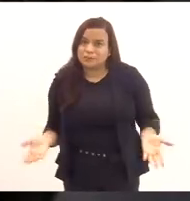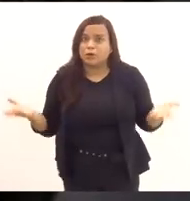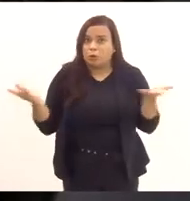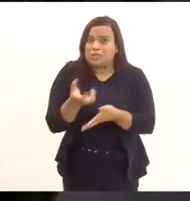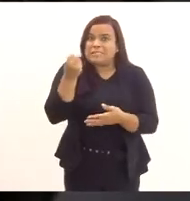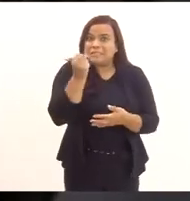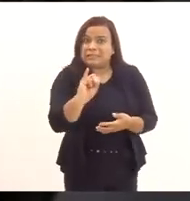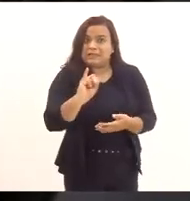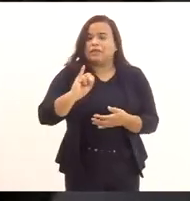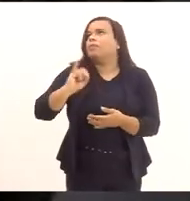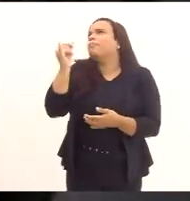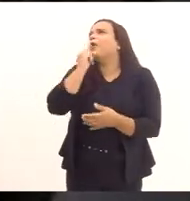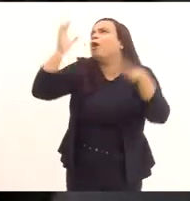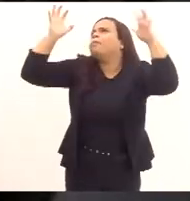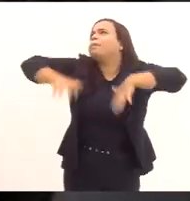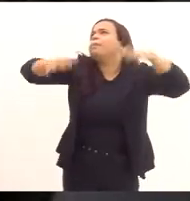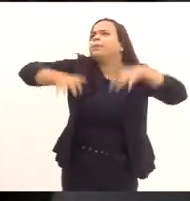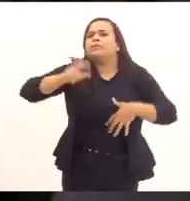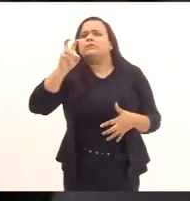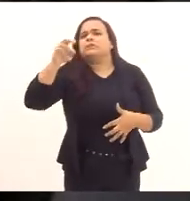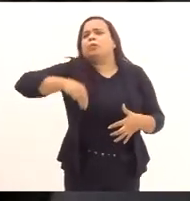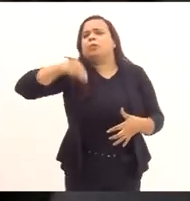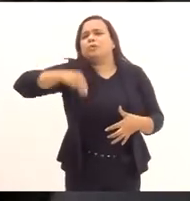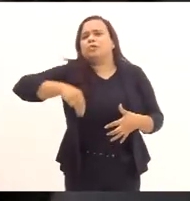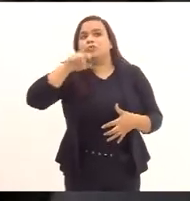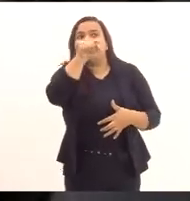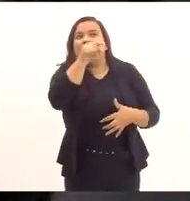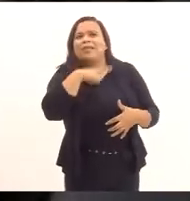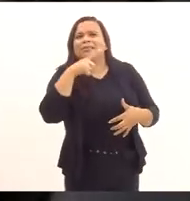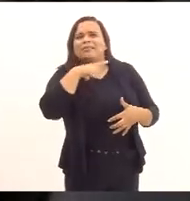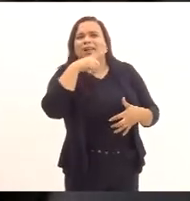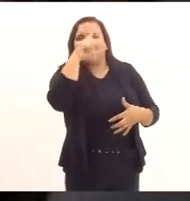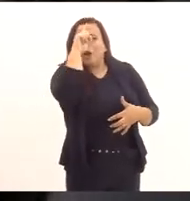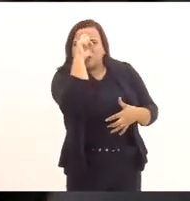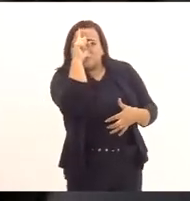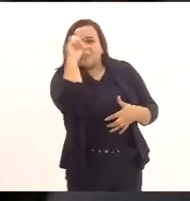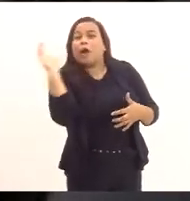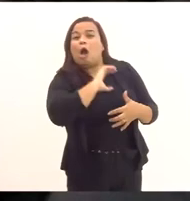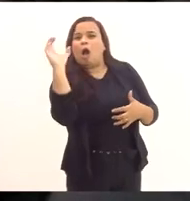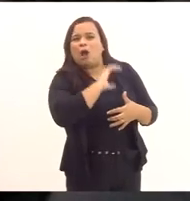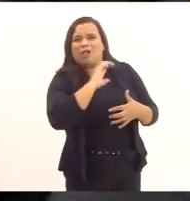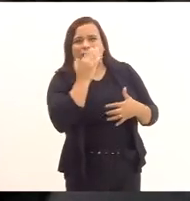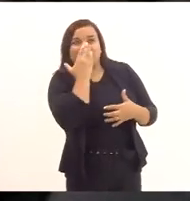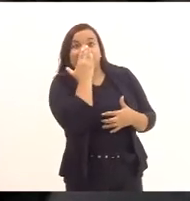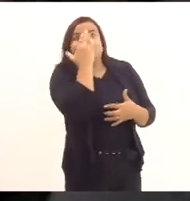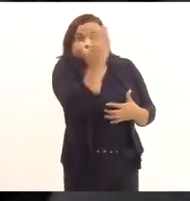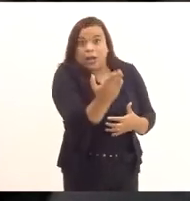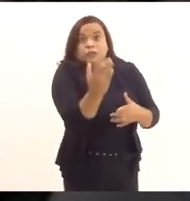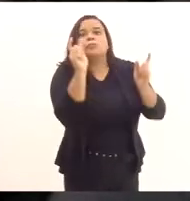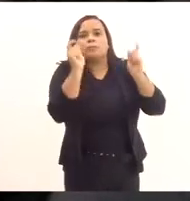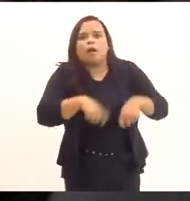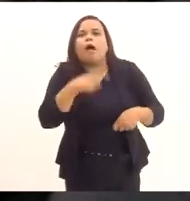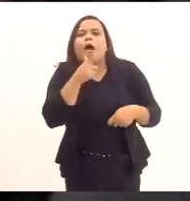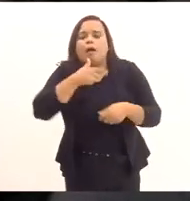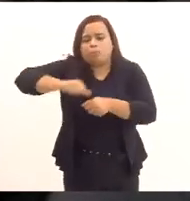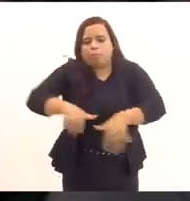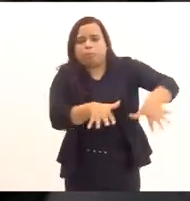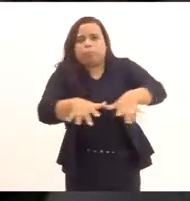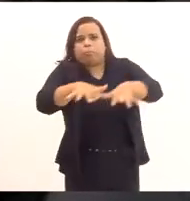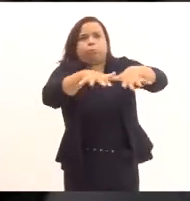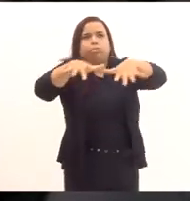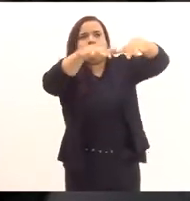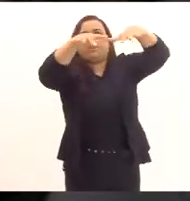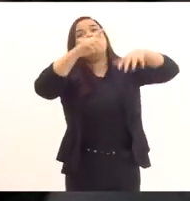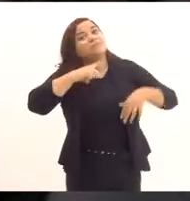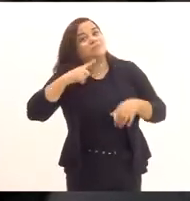minutos de chuva em frente em frente o pronto-socorro já vi um rio bom então fica aqui um pedido também para que essa galeria tem uma